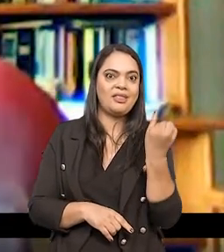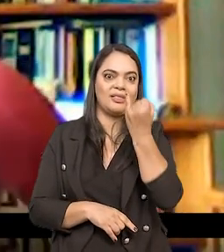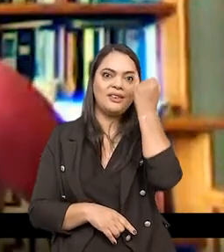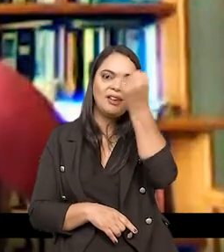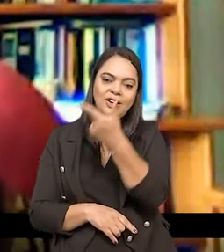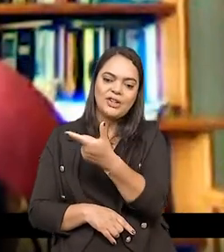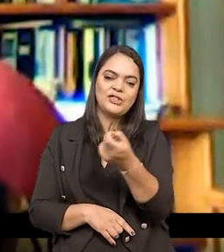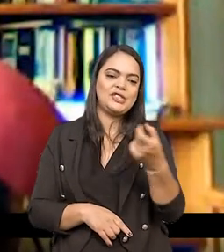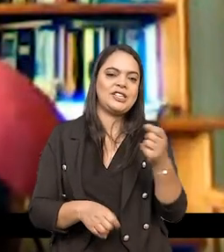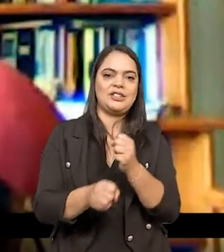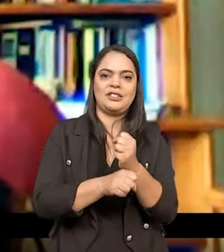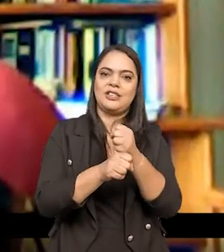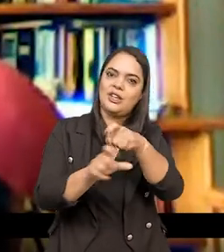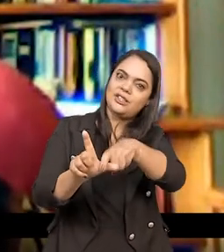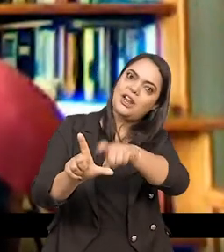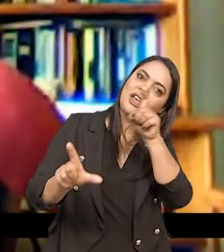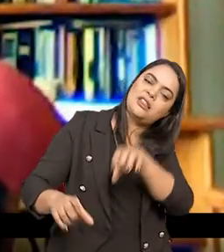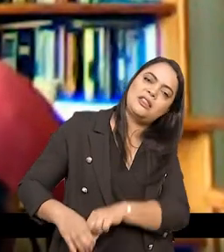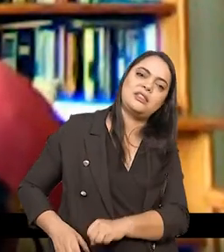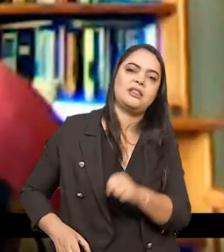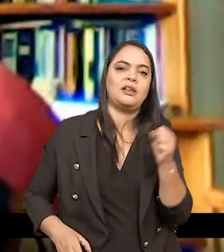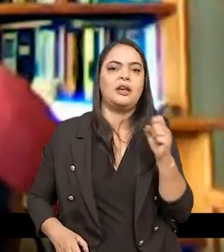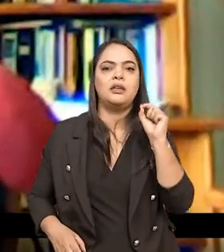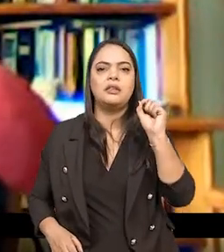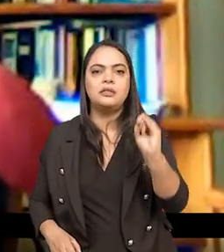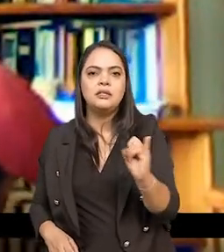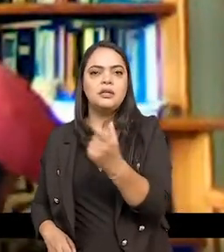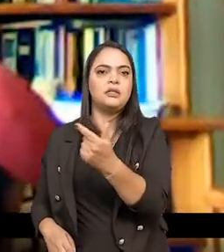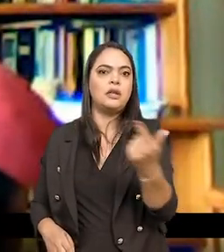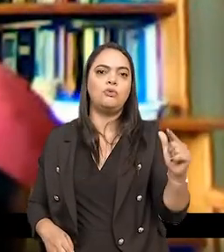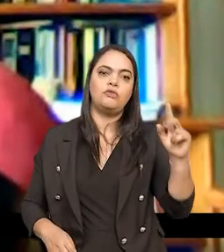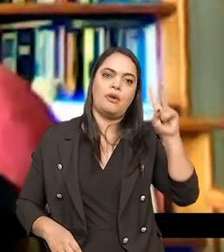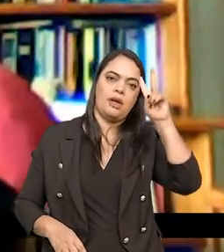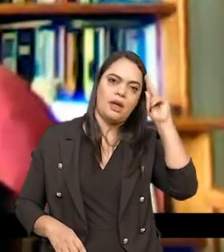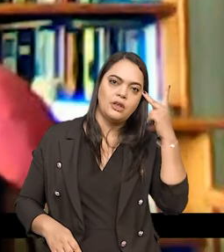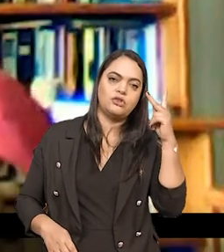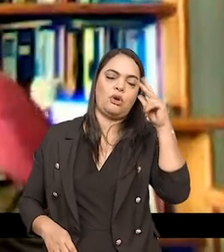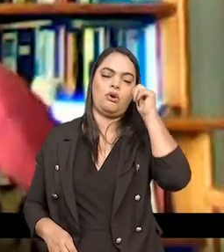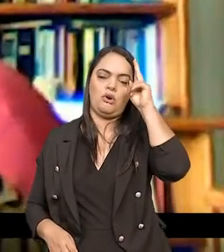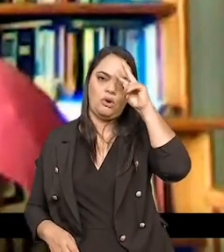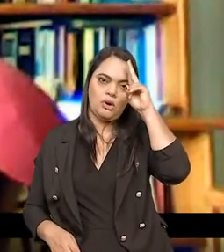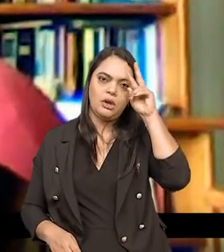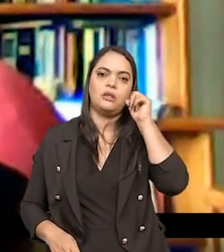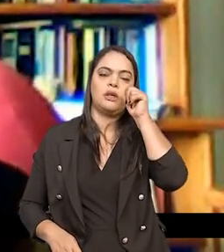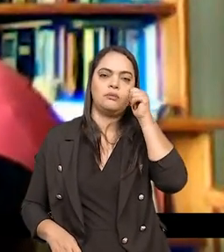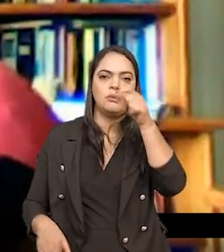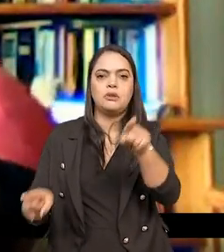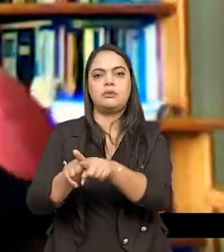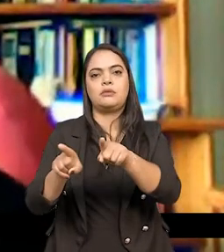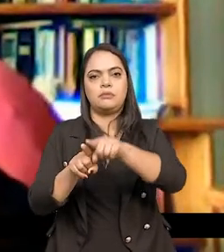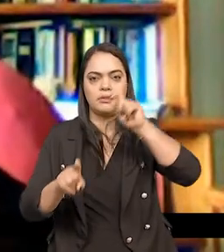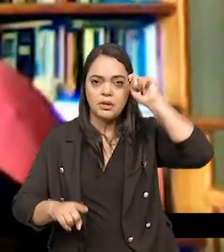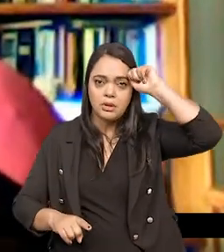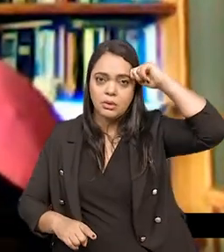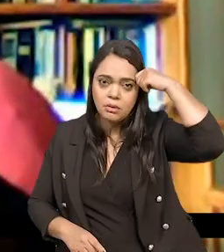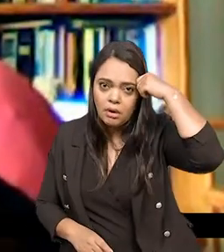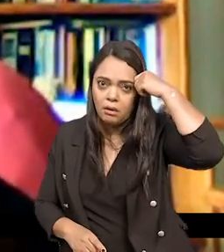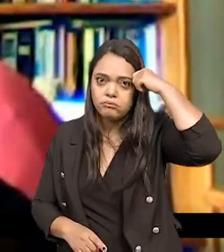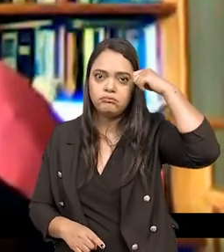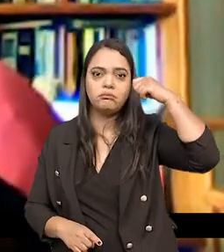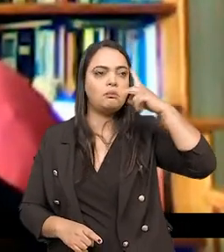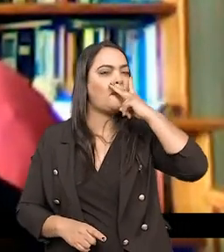Do bicentenário, se não entrar a história das mulheres aí e também dos negros, vai ficar metade fora,